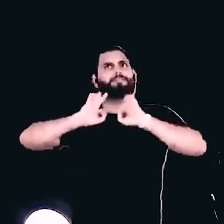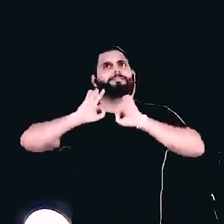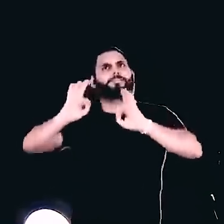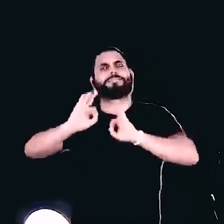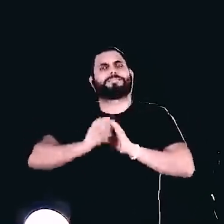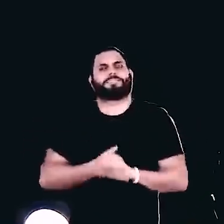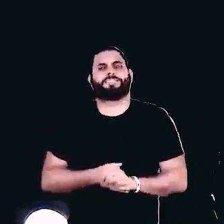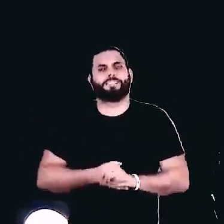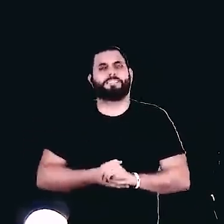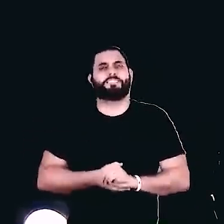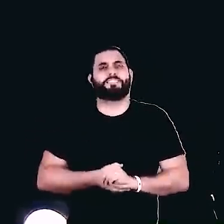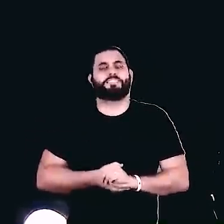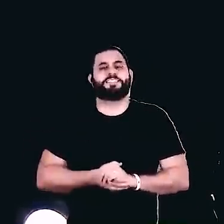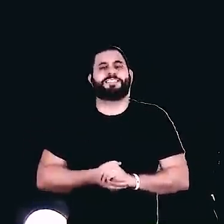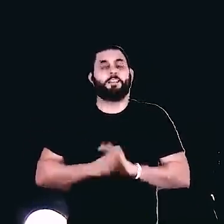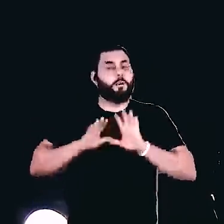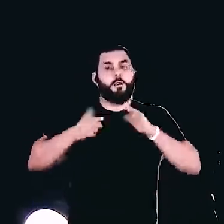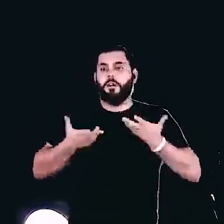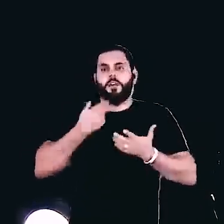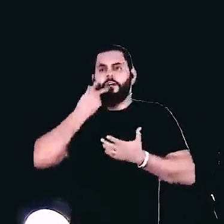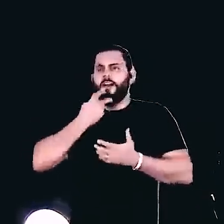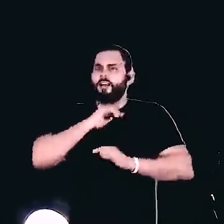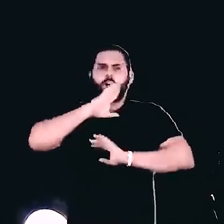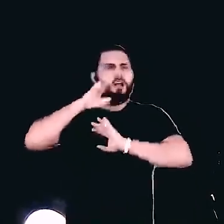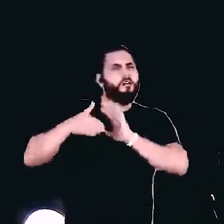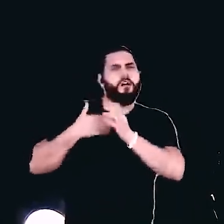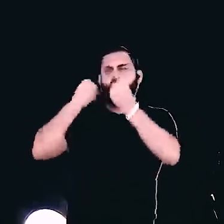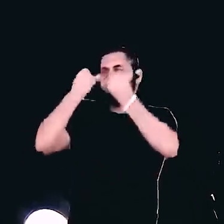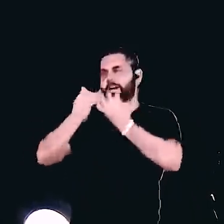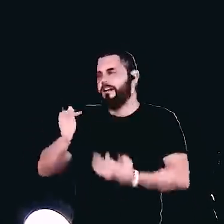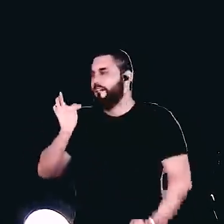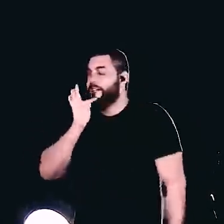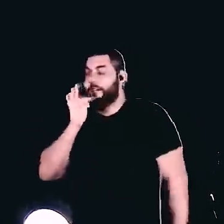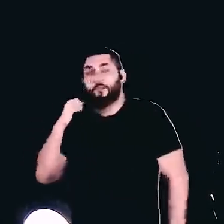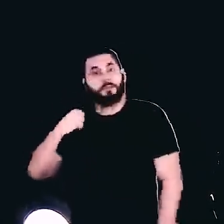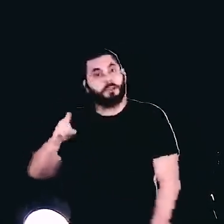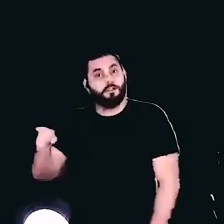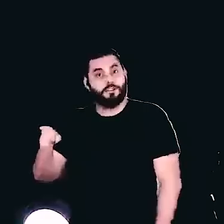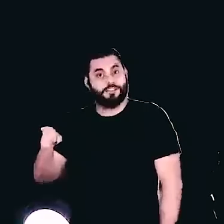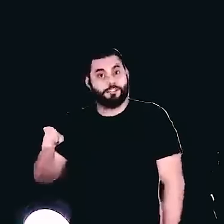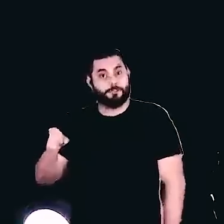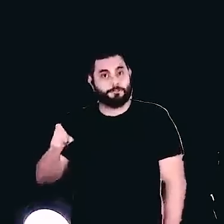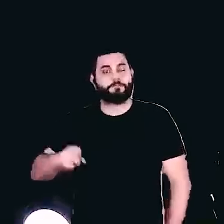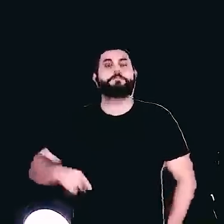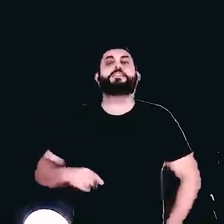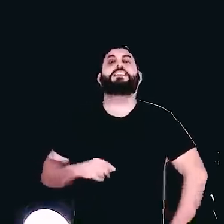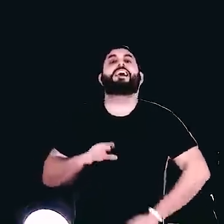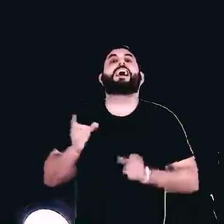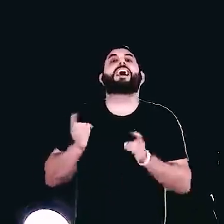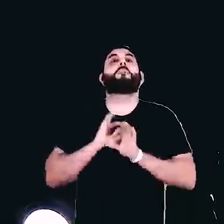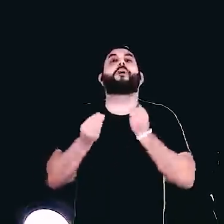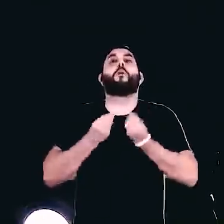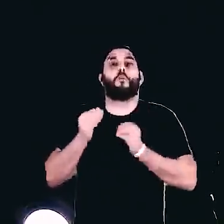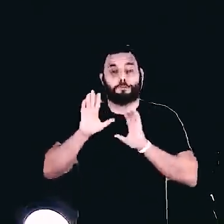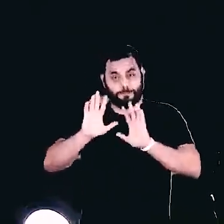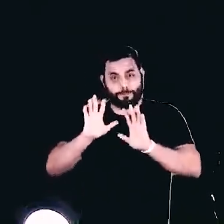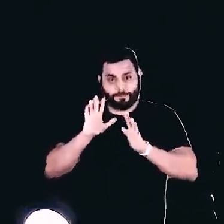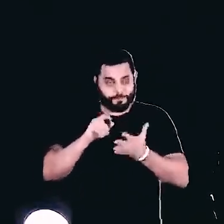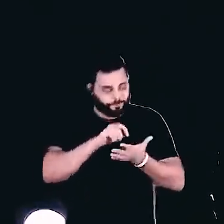ouro. Depois que ele fala tudo o que Filemão tinha que fazer por Onésimo, como foi que ele termina? Ele diz